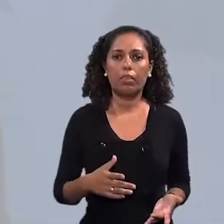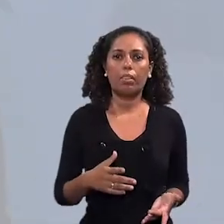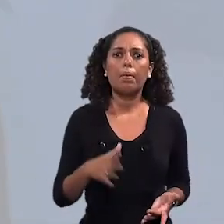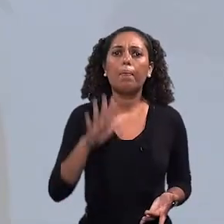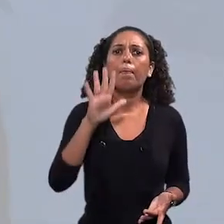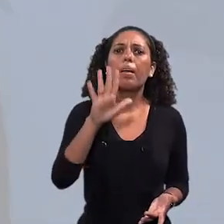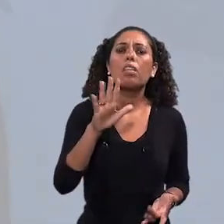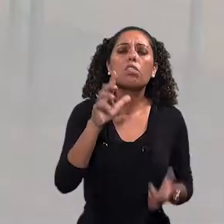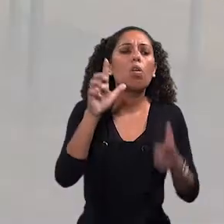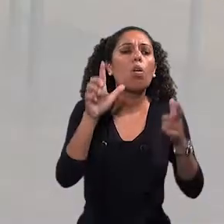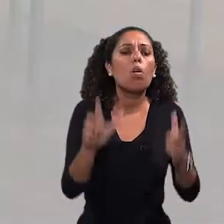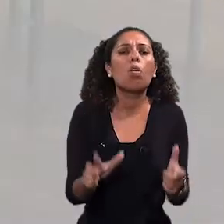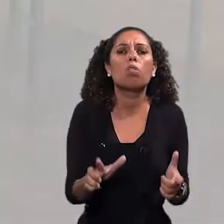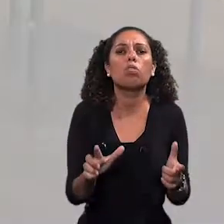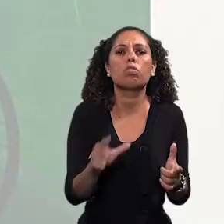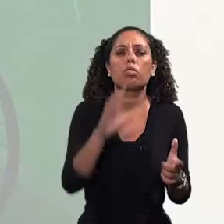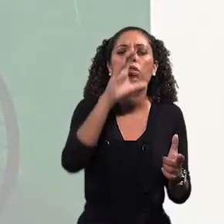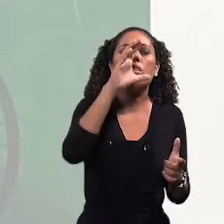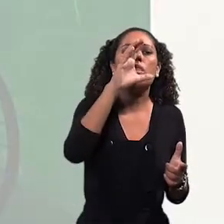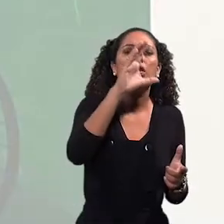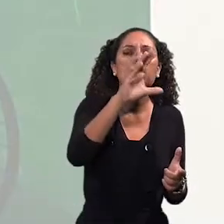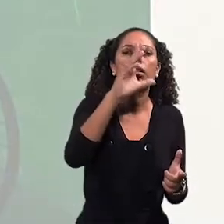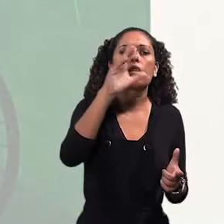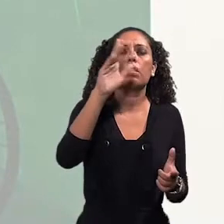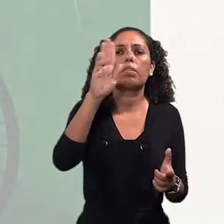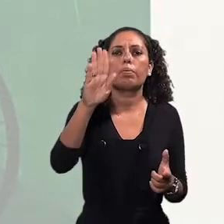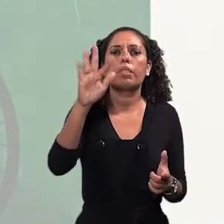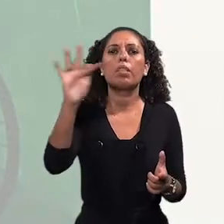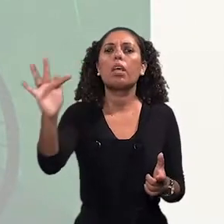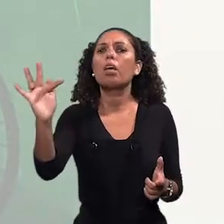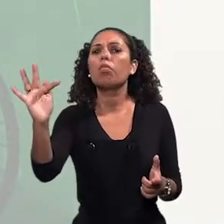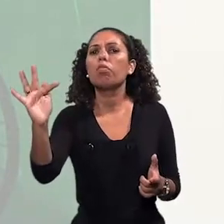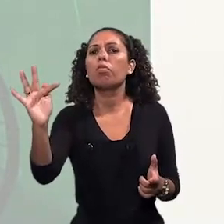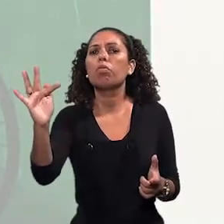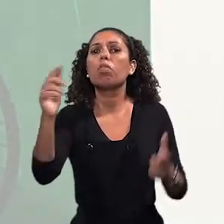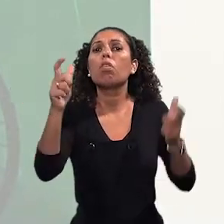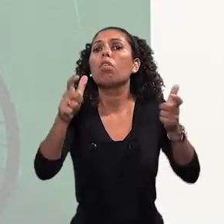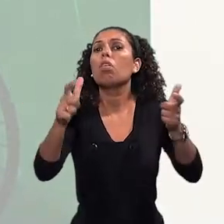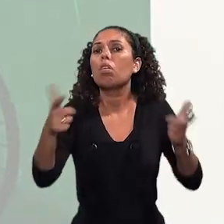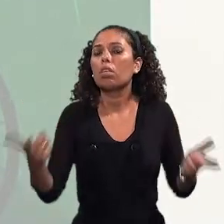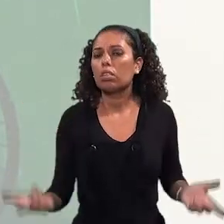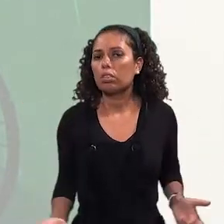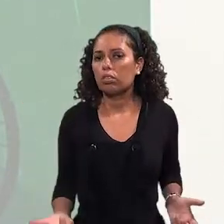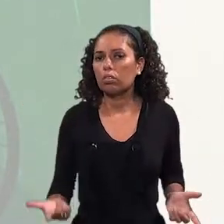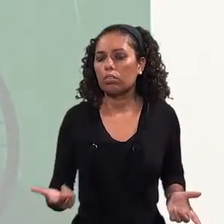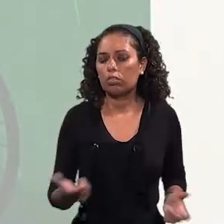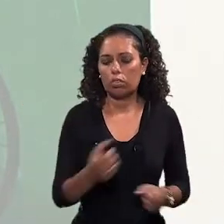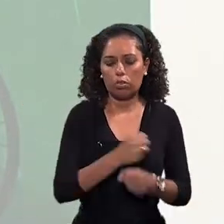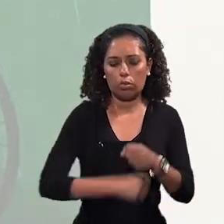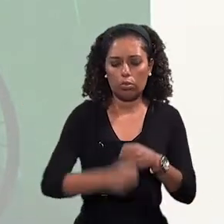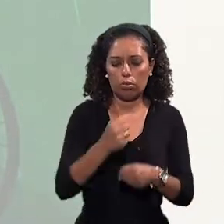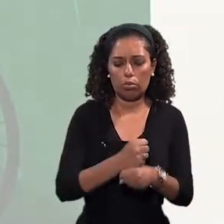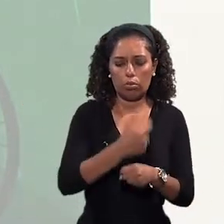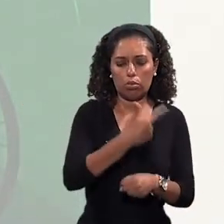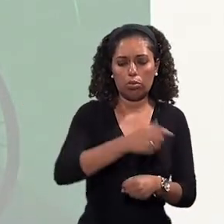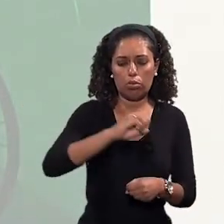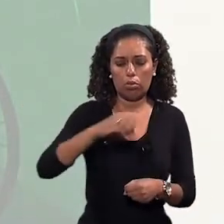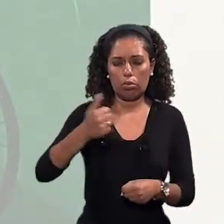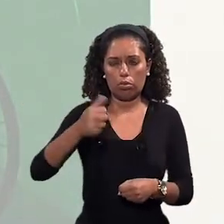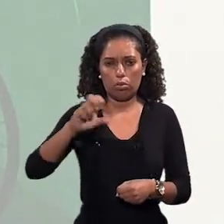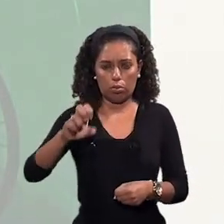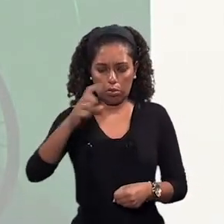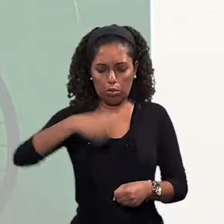estava a federação? Onde estava a CBF? Bem lembrado. Onde estava a FERJ? A gente, em 2015, teve o processo aqui